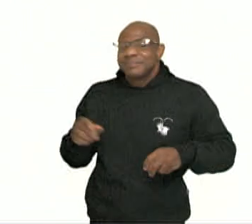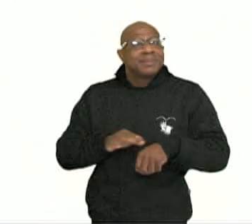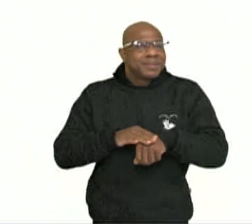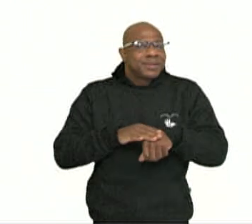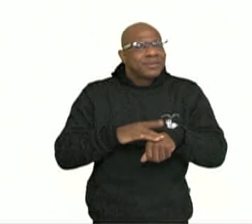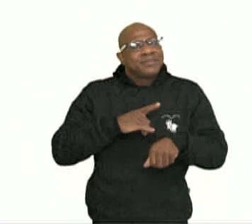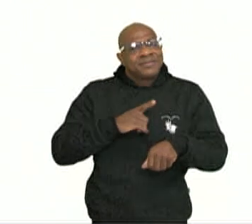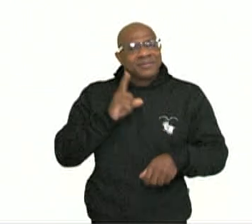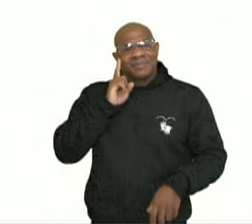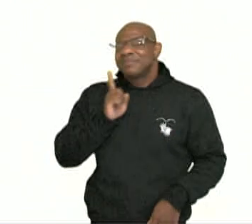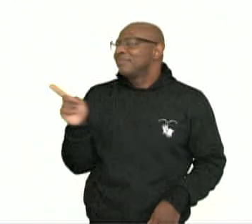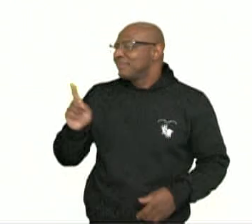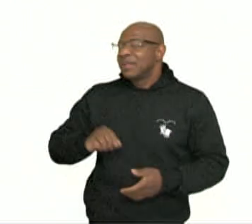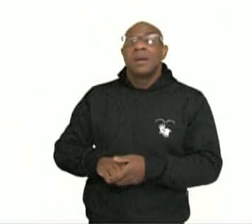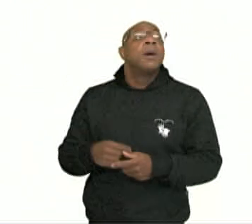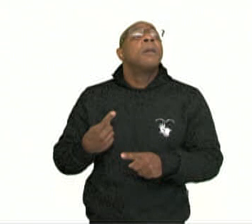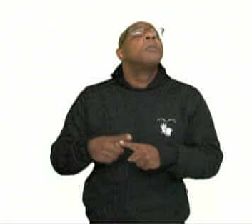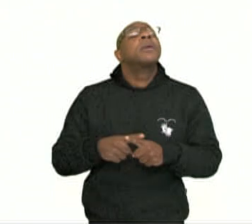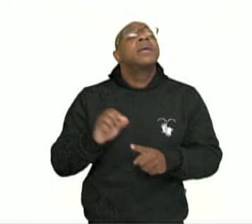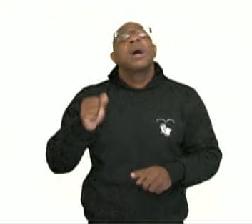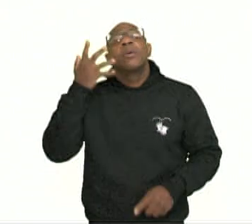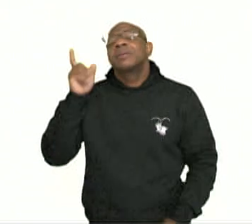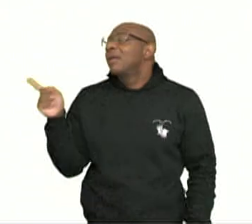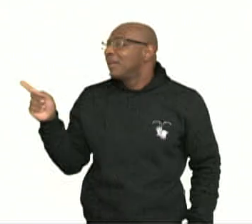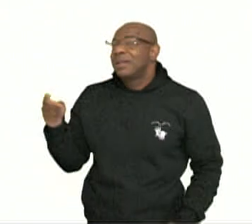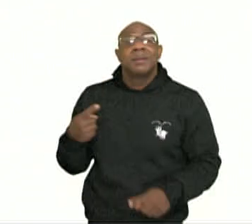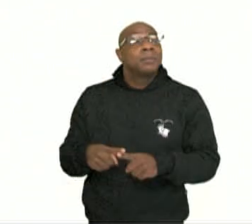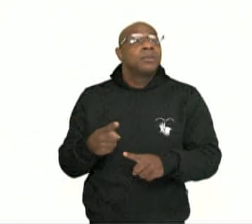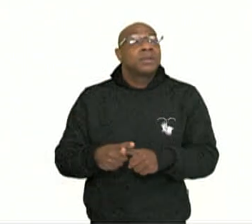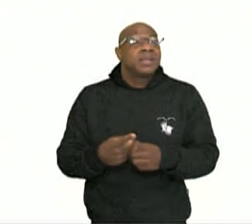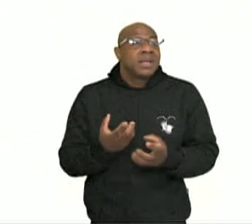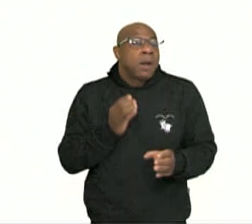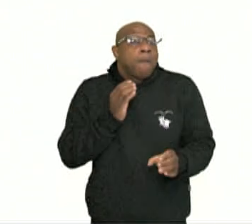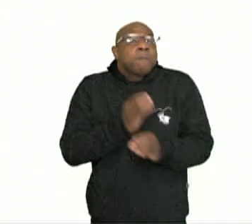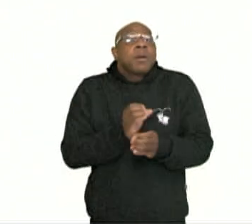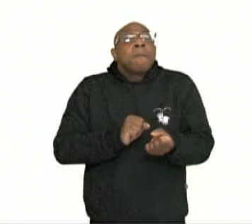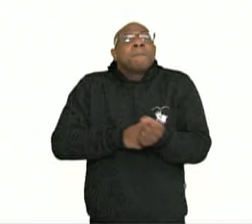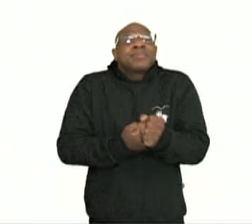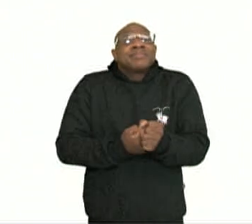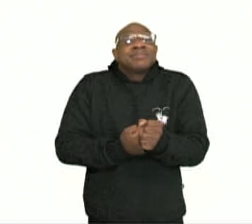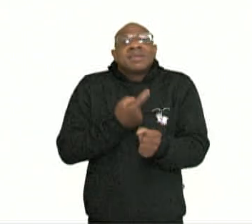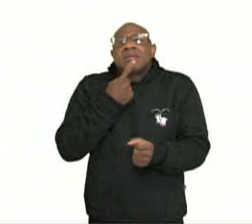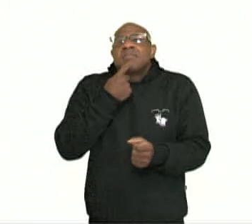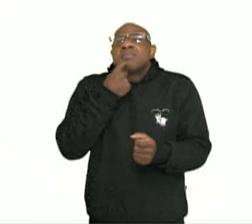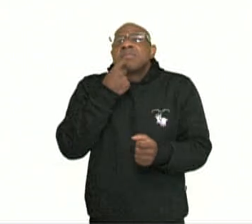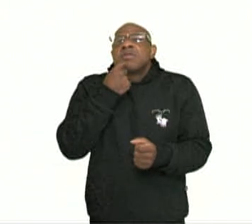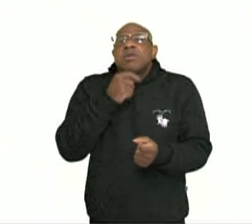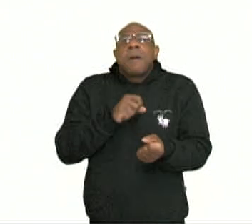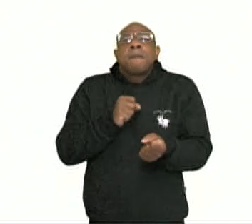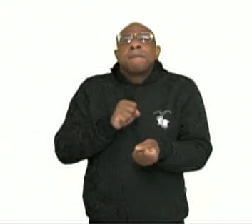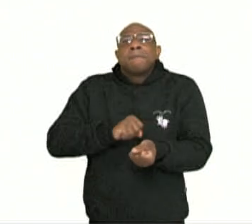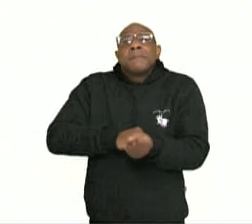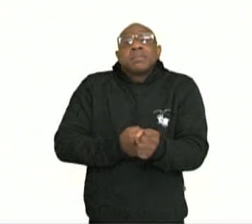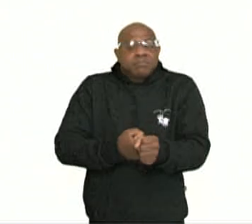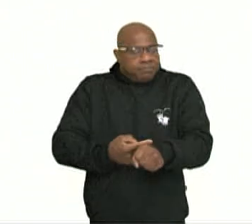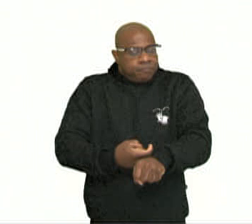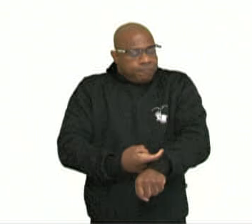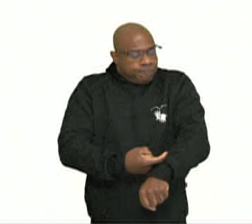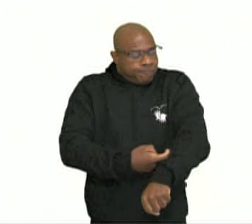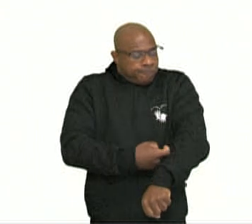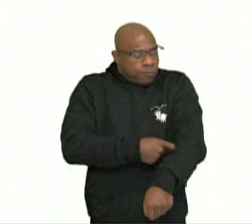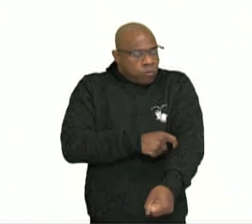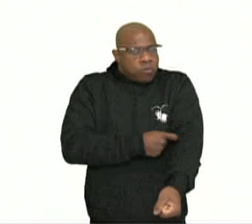infectada. O vetor, quando pica essa pessoa infectada, vai picar, o inseto vai picar a outra pessoa que não tem a doença,